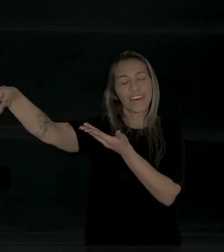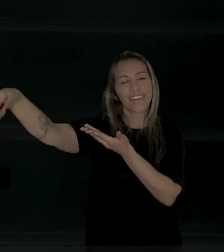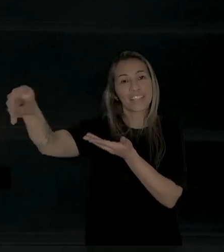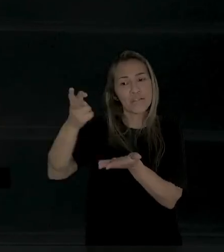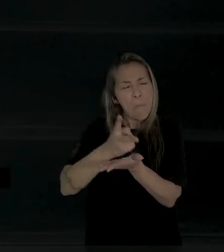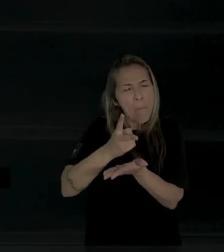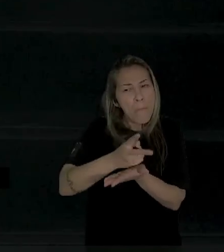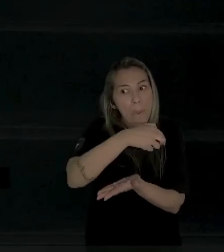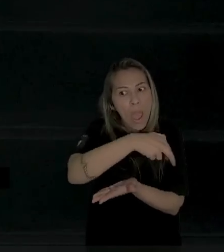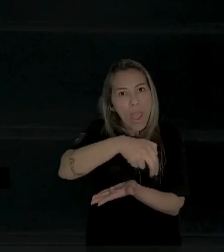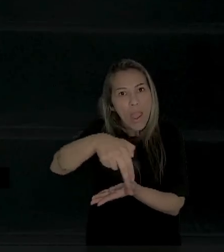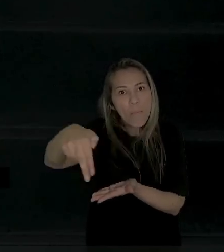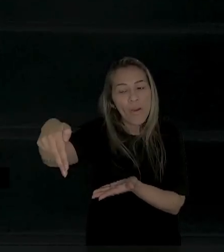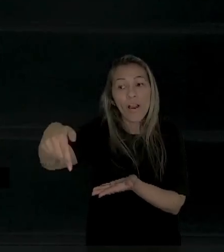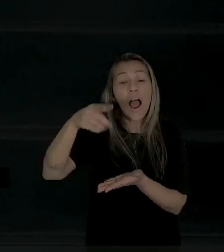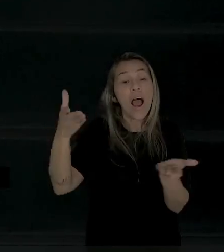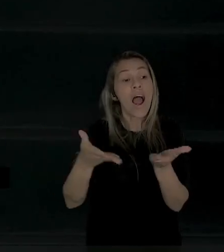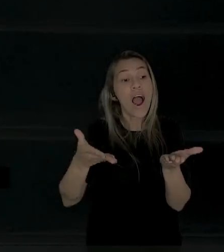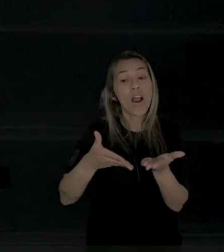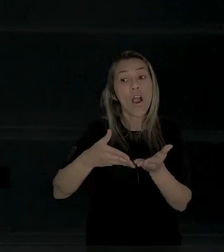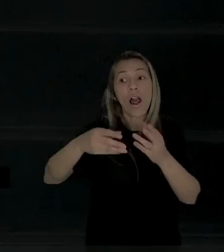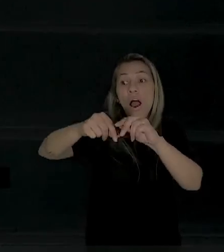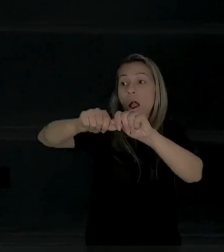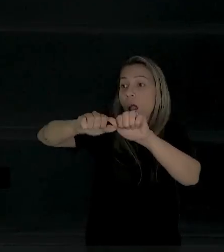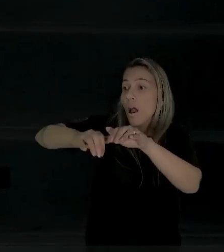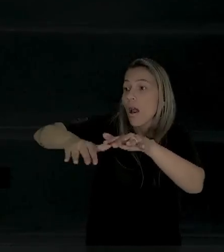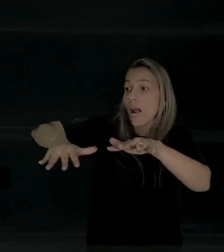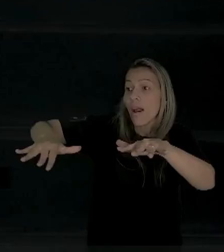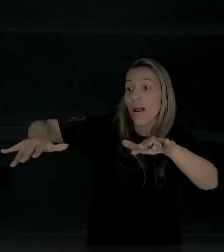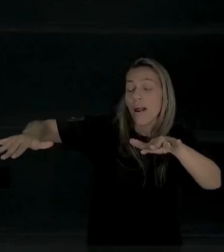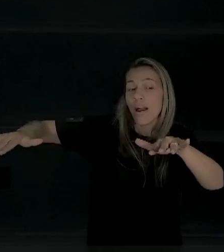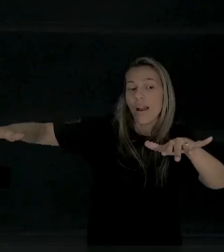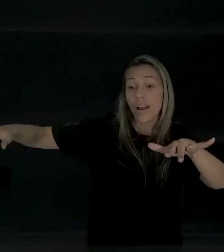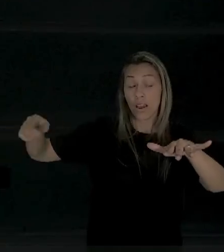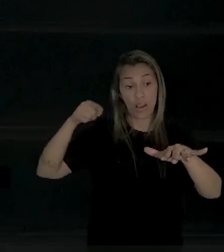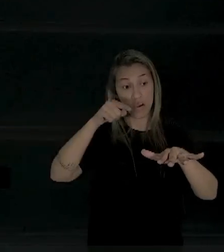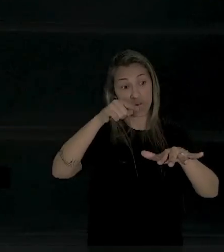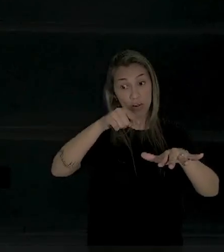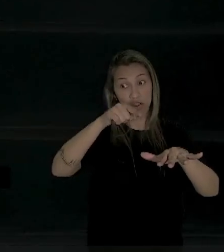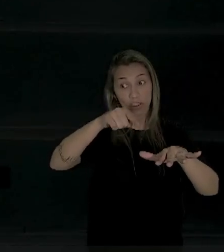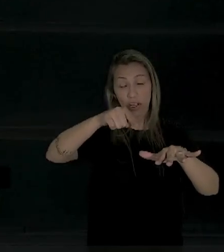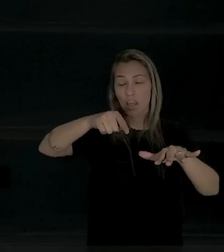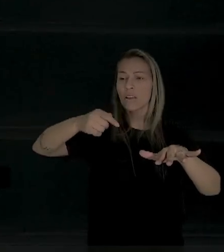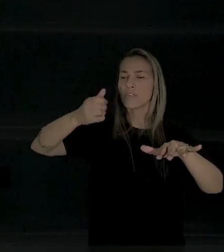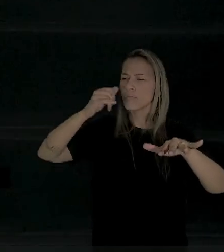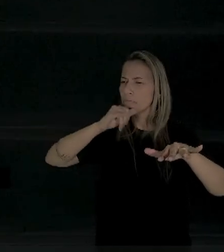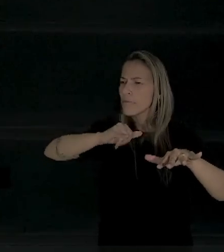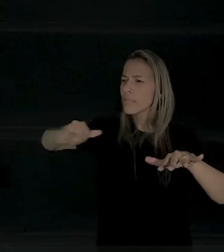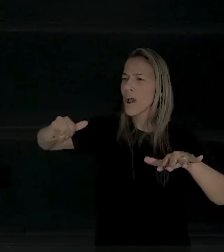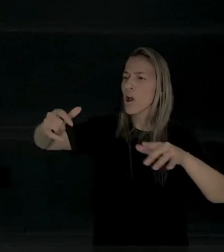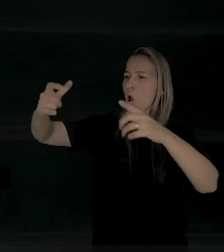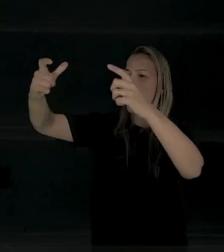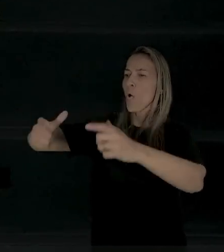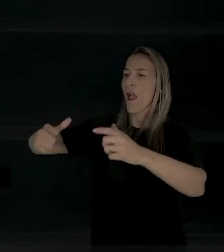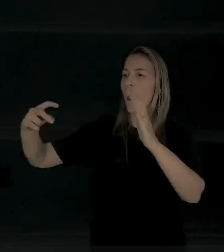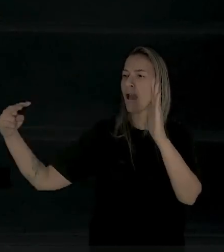volte pelo caminho por onde veio, e vá para o deserto de Damasco, e chegando lá, unja Azael como rei da Síria.